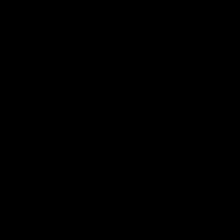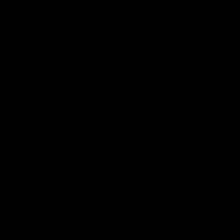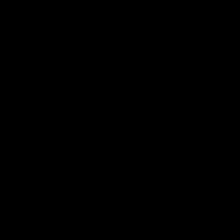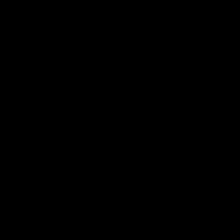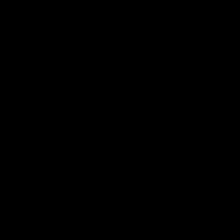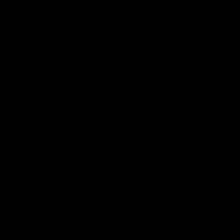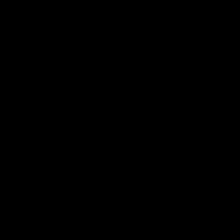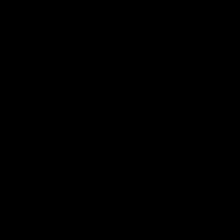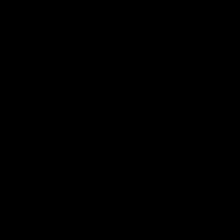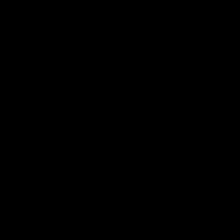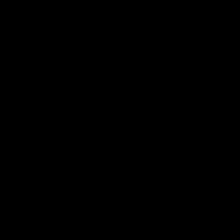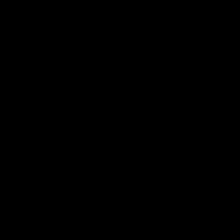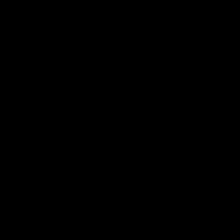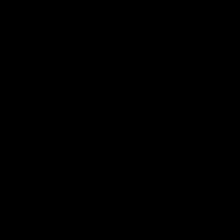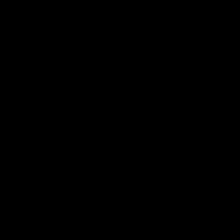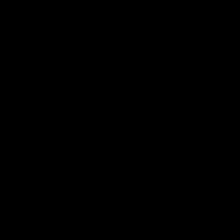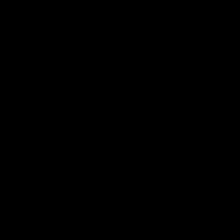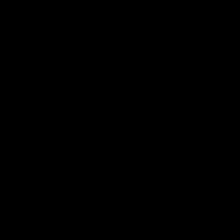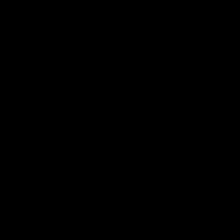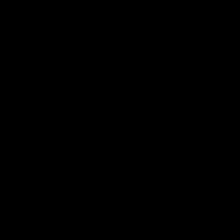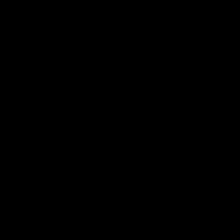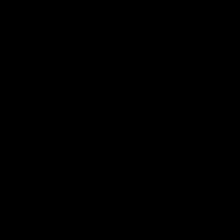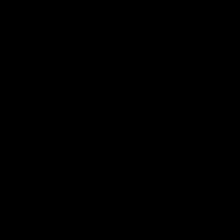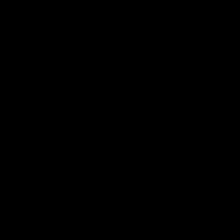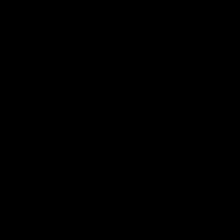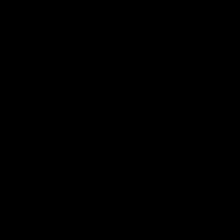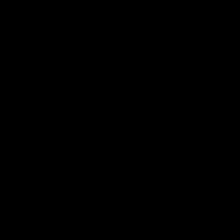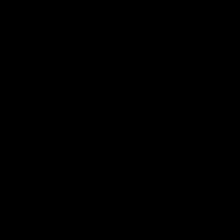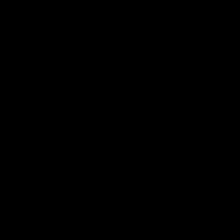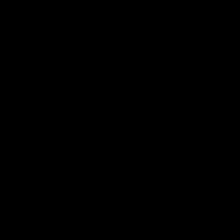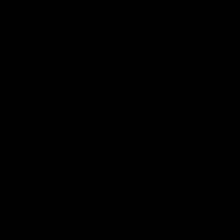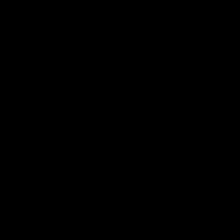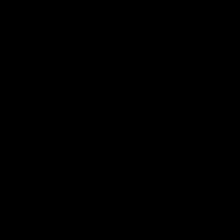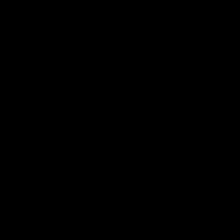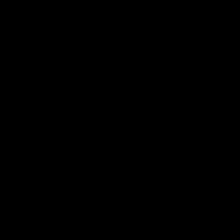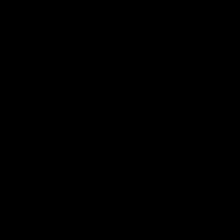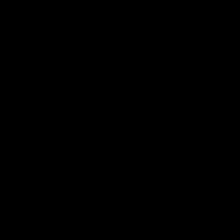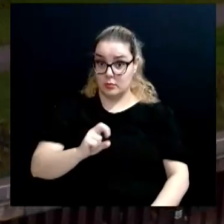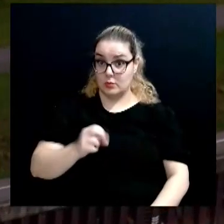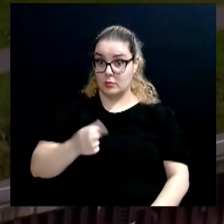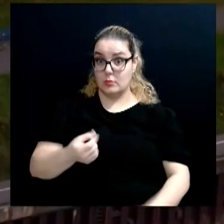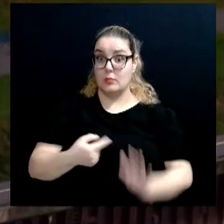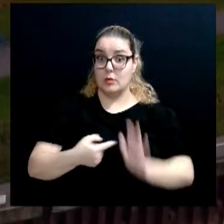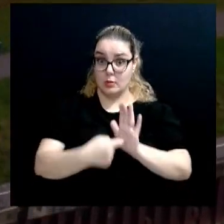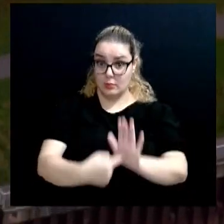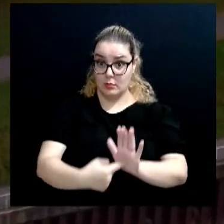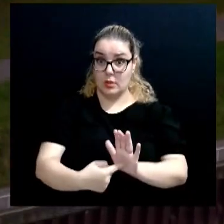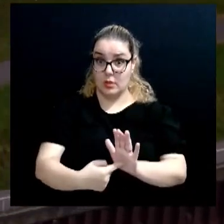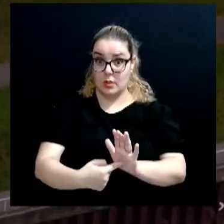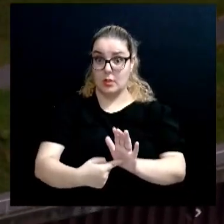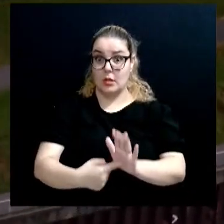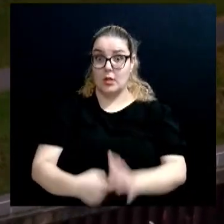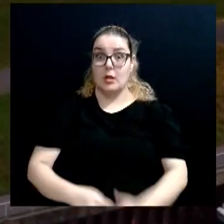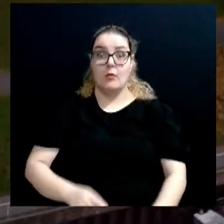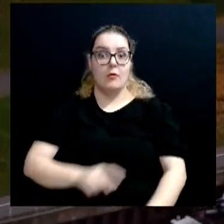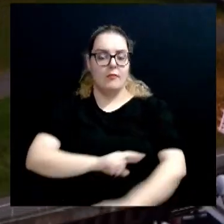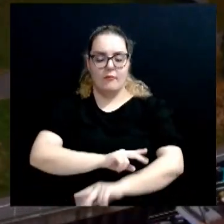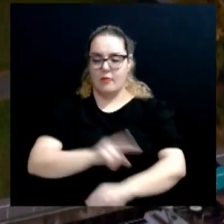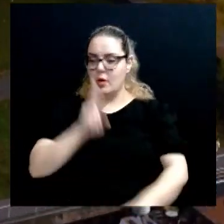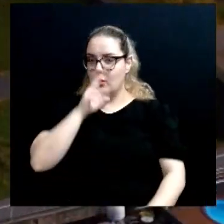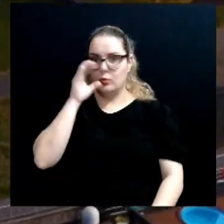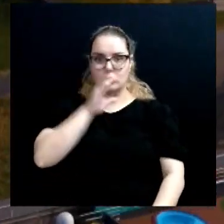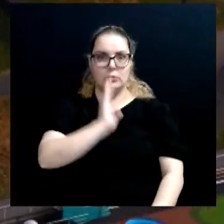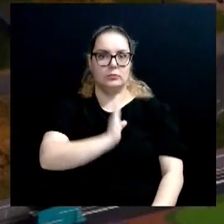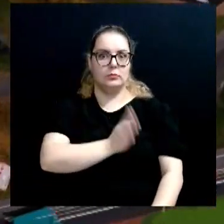em Munique, na Alemanha, durante a Copa de 2006, mostraram que a incidência de emergências cardiovasculares